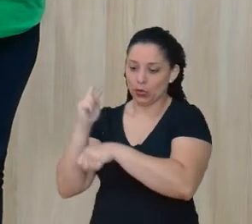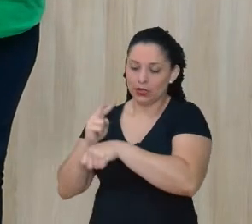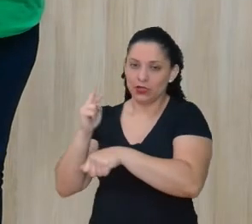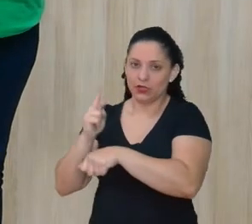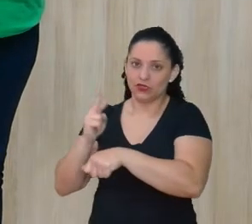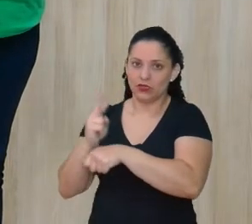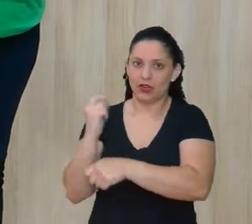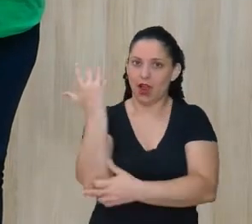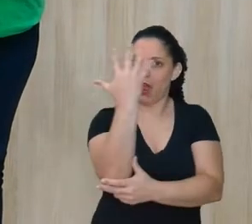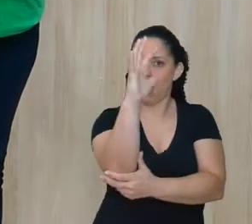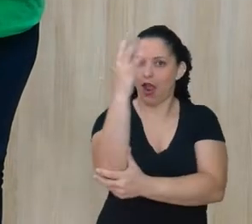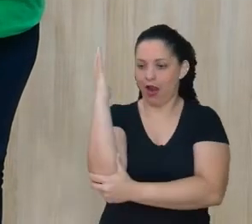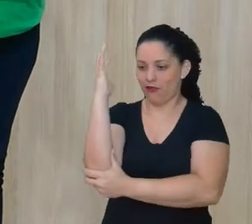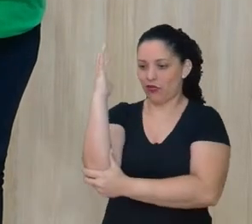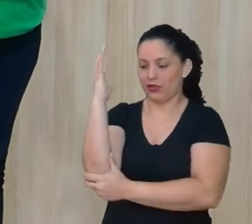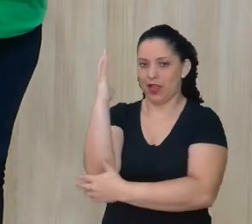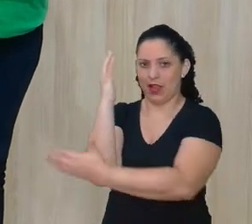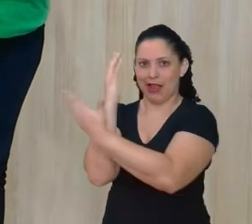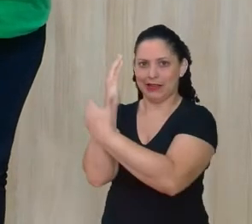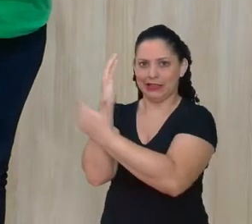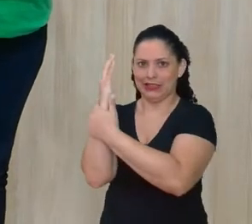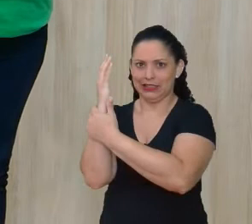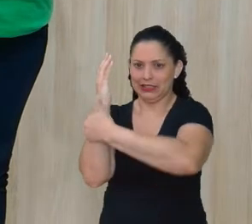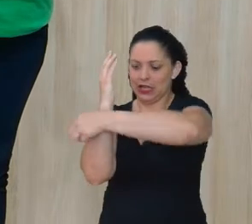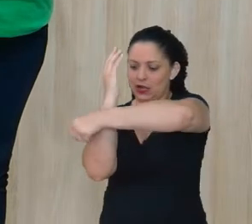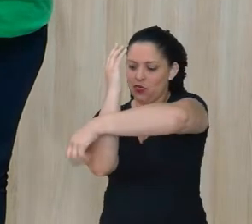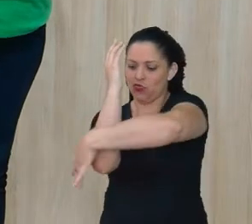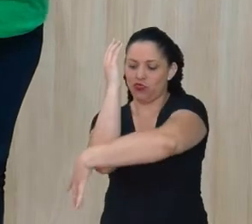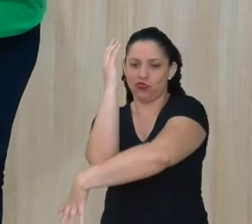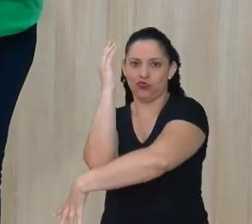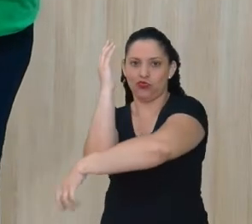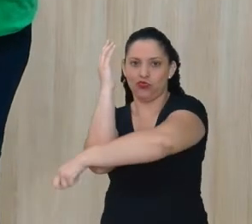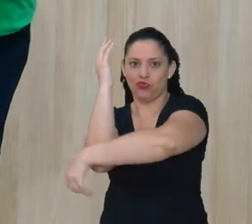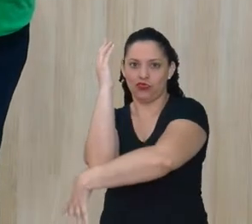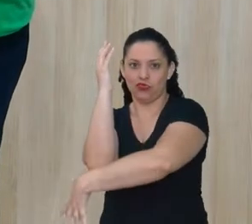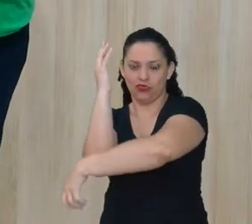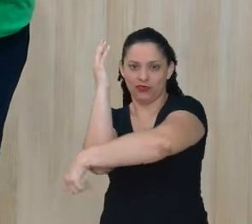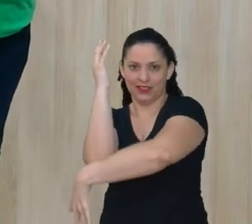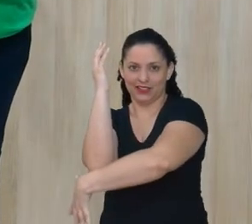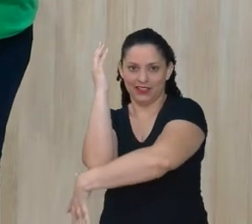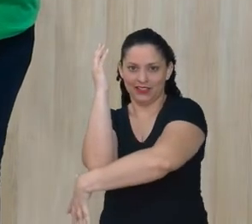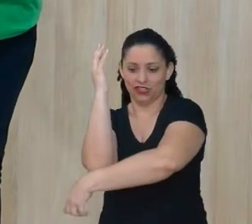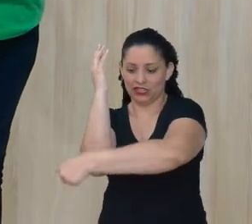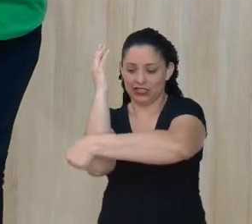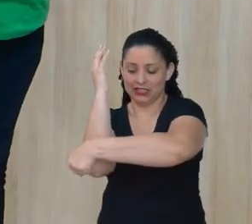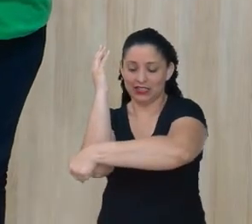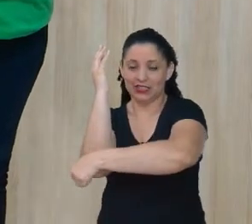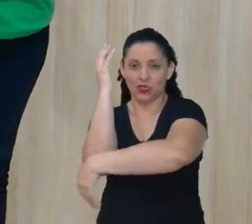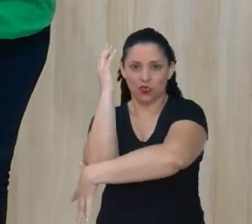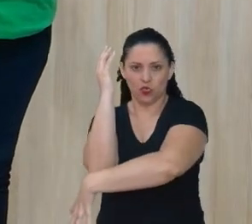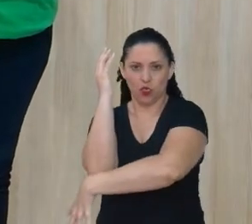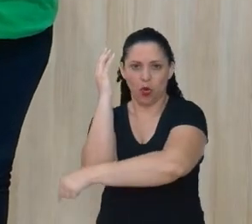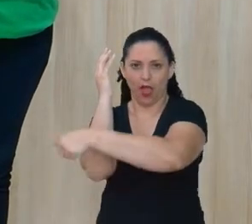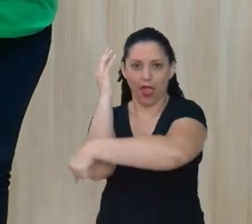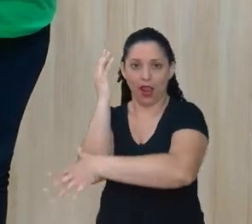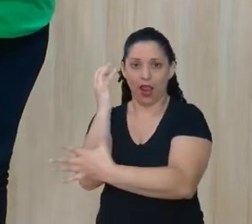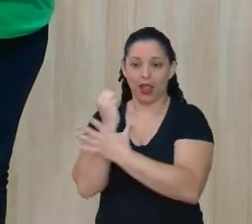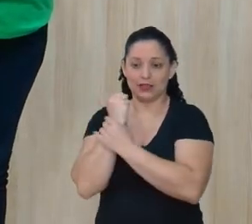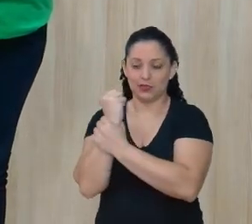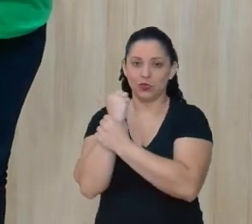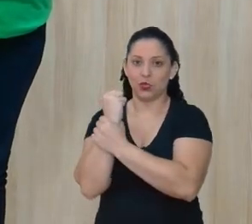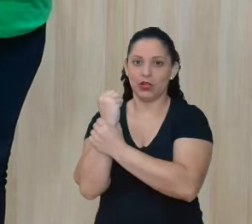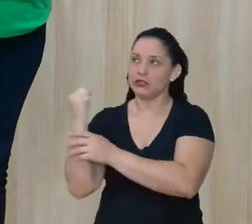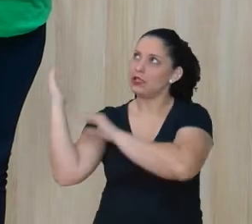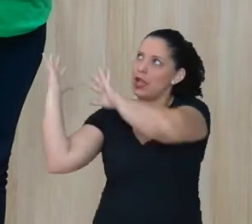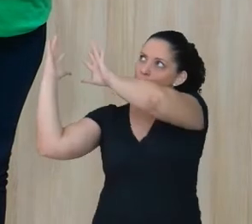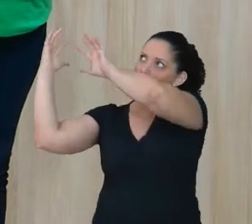solo, gente, ela também tem as raízes das plantas, não tem? Então, essas raízes, elas fazem esse papel aí de